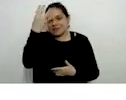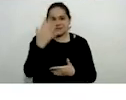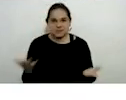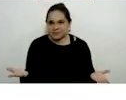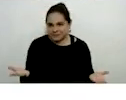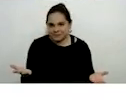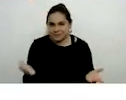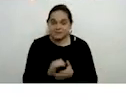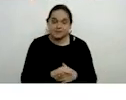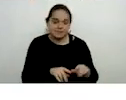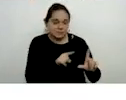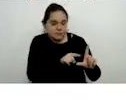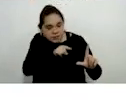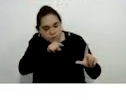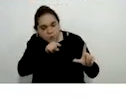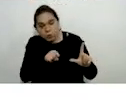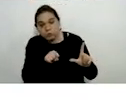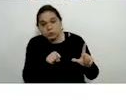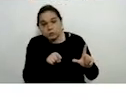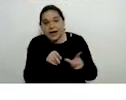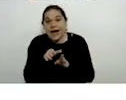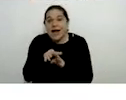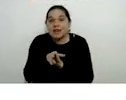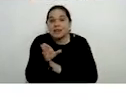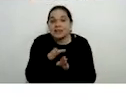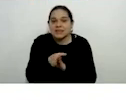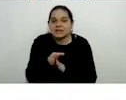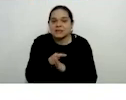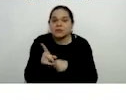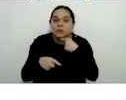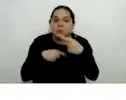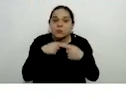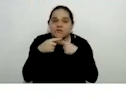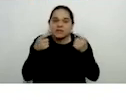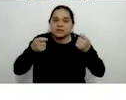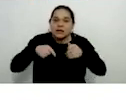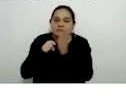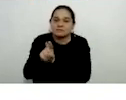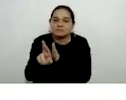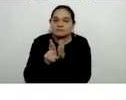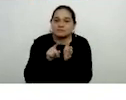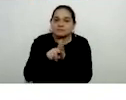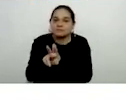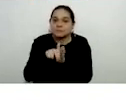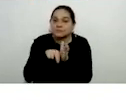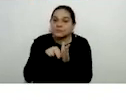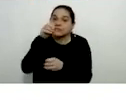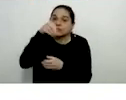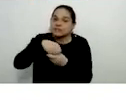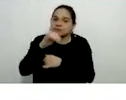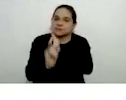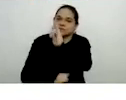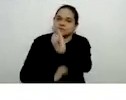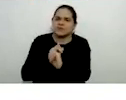cartão. O atendimento online, que foi aquilo que eu comentei com vocês. Agora, com esse botão aqui, isso também fica mais